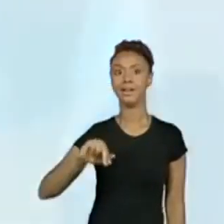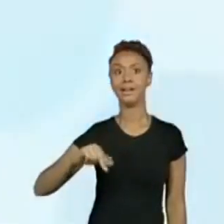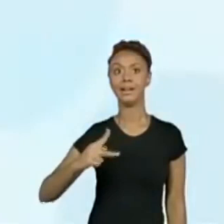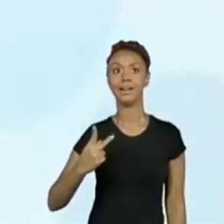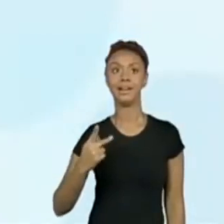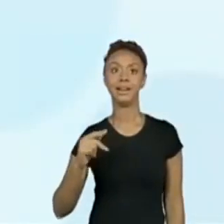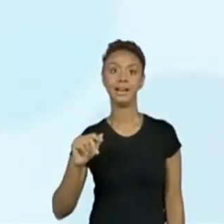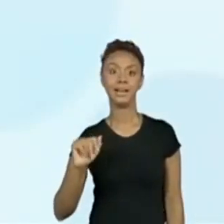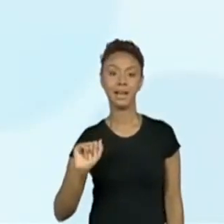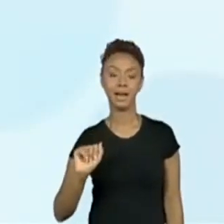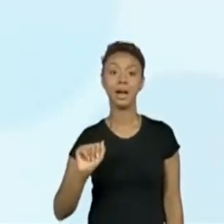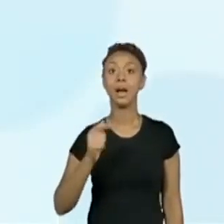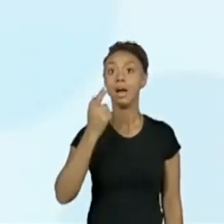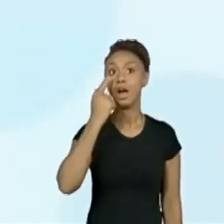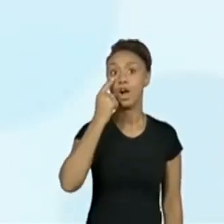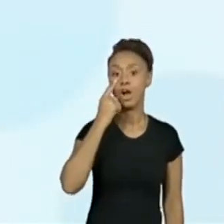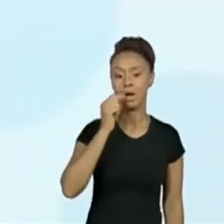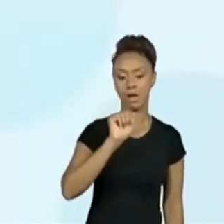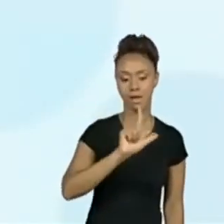o I.